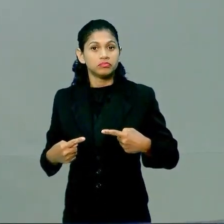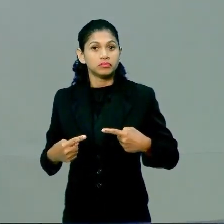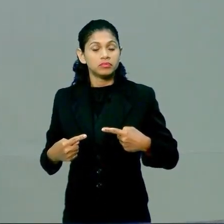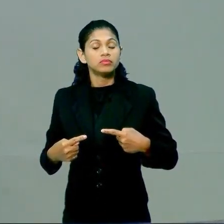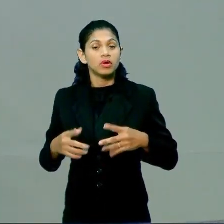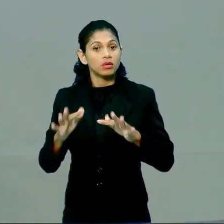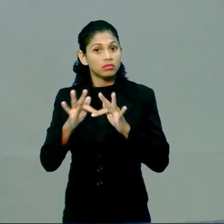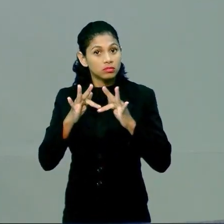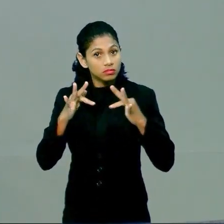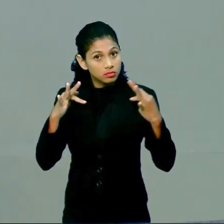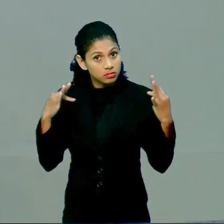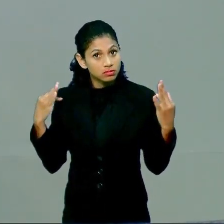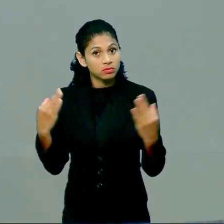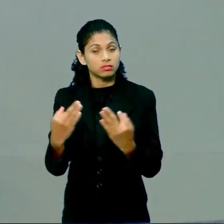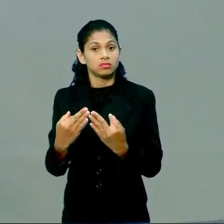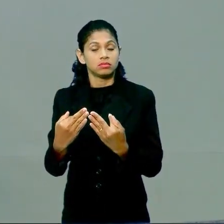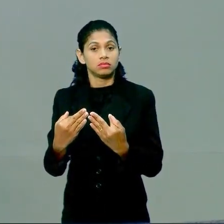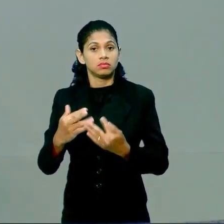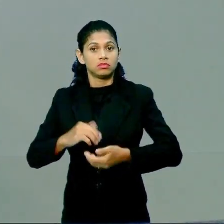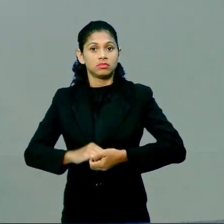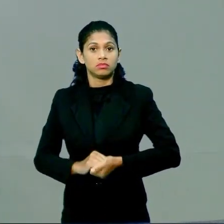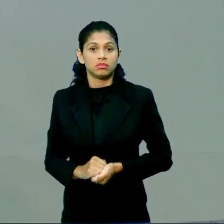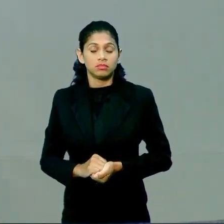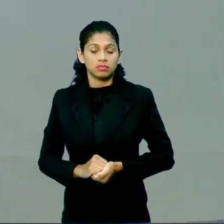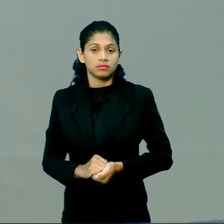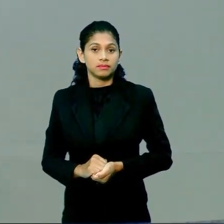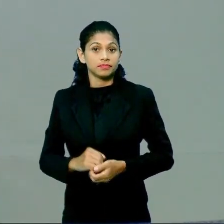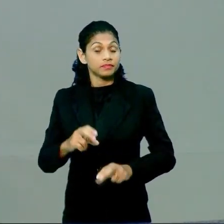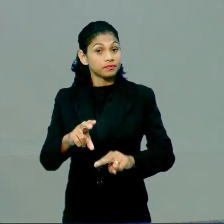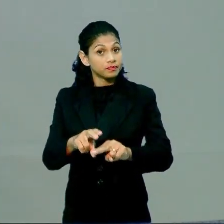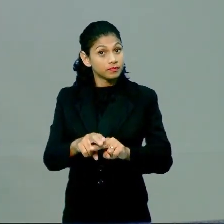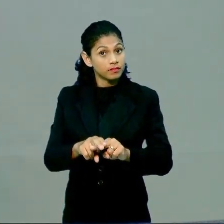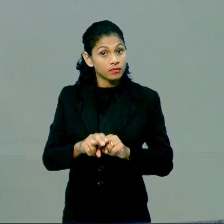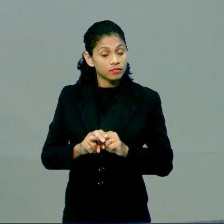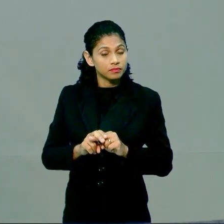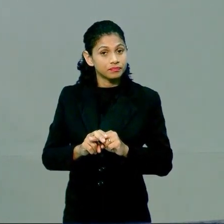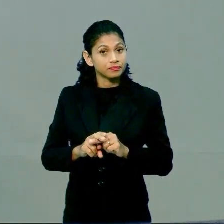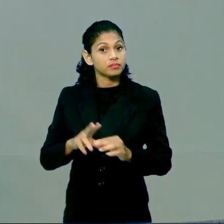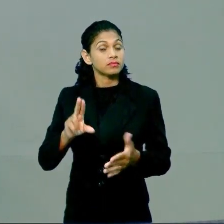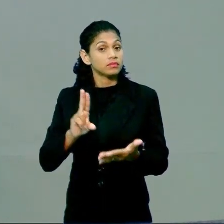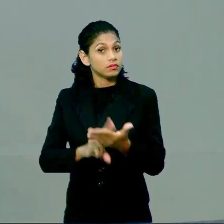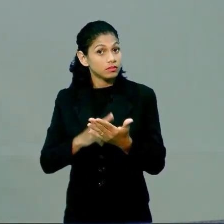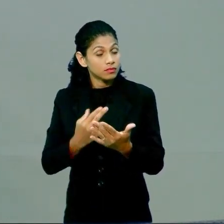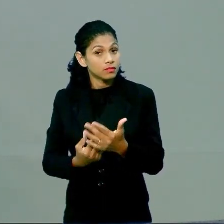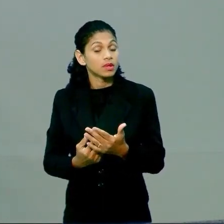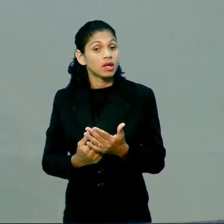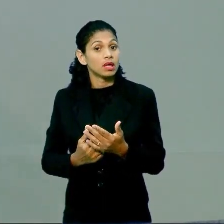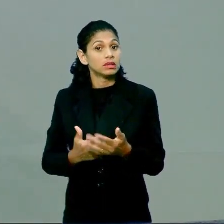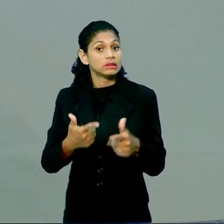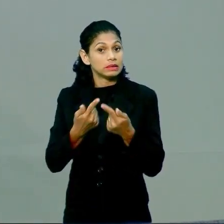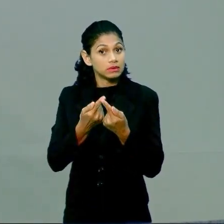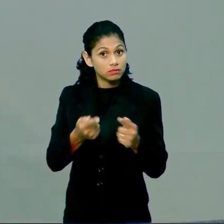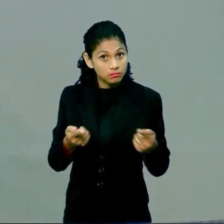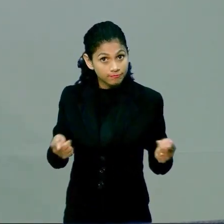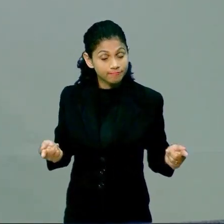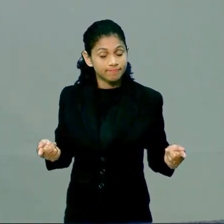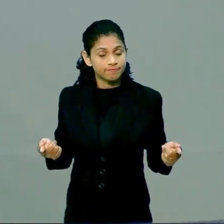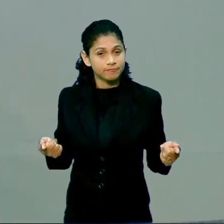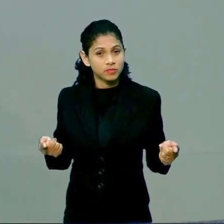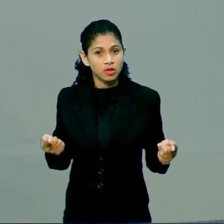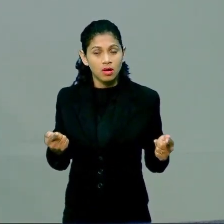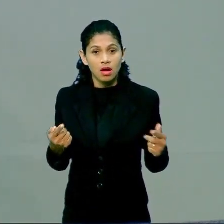conflituosa tá embora a tradução gramatical não seja a mesma do